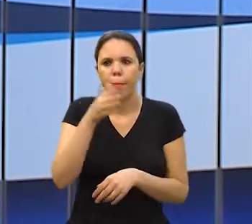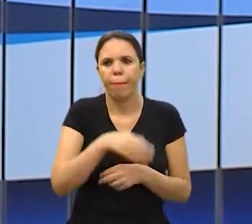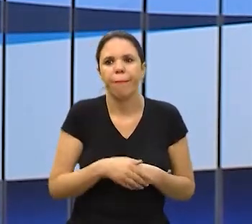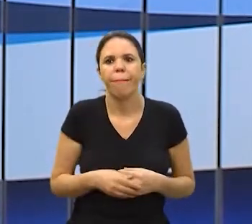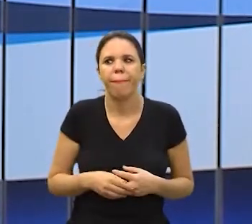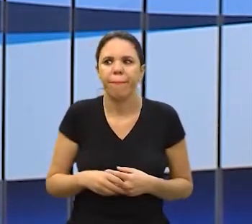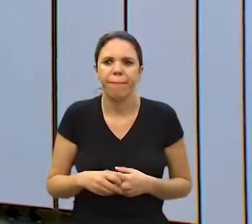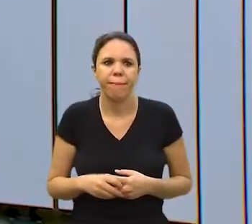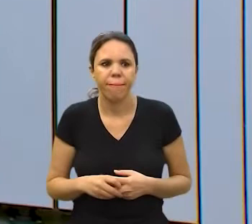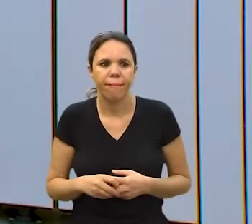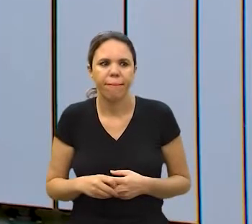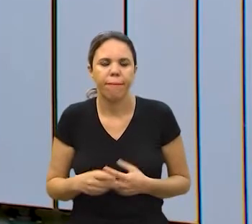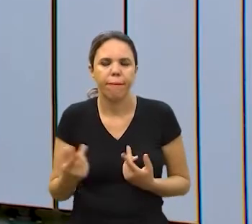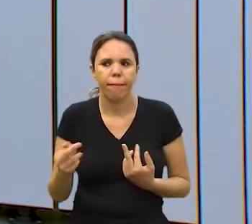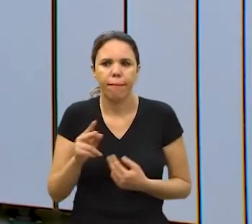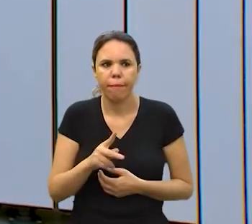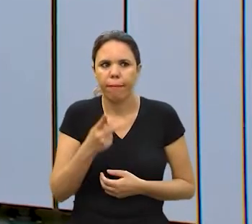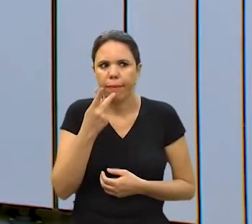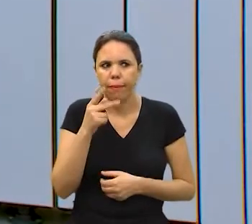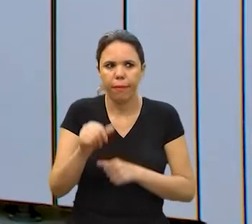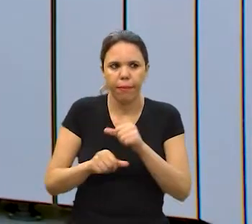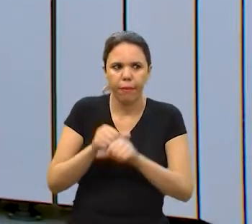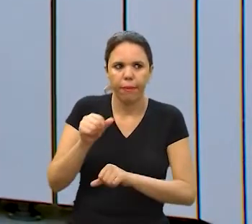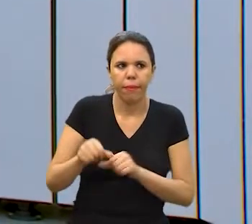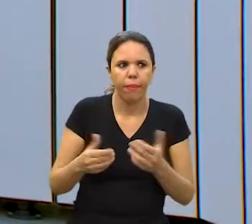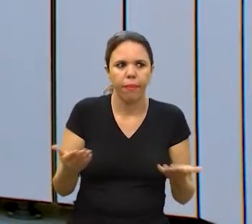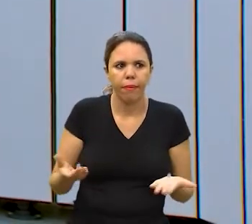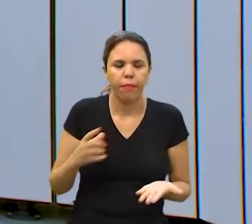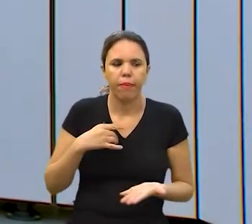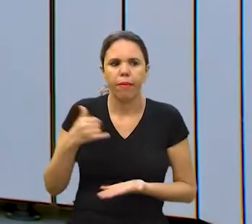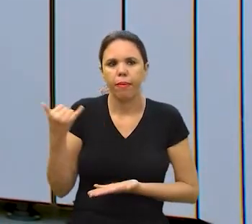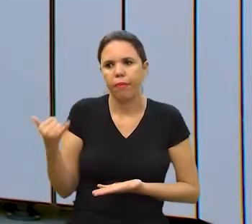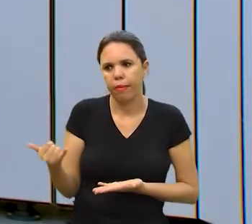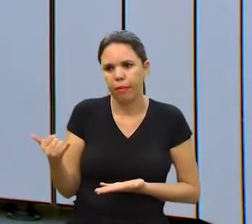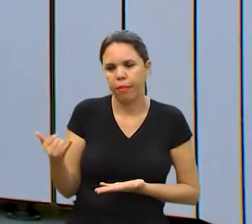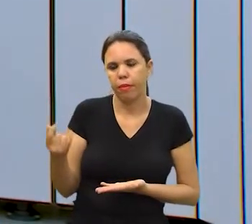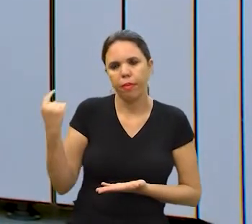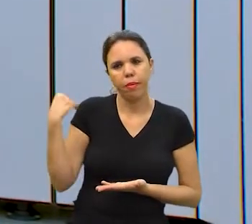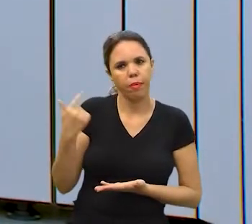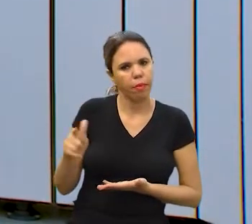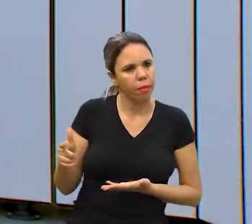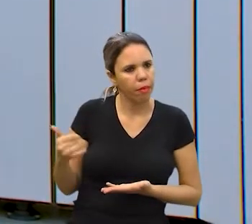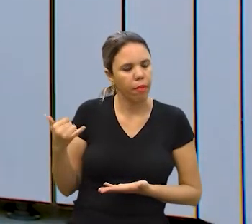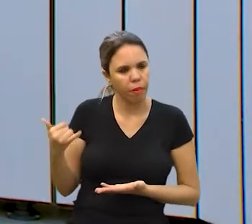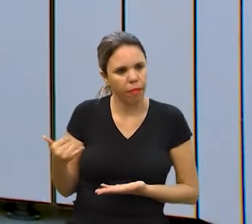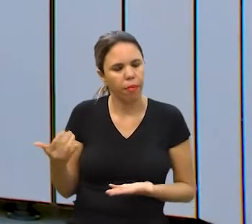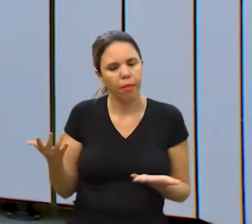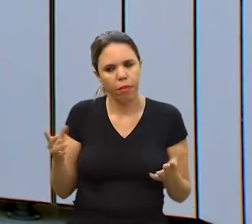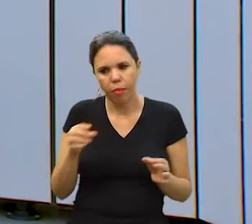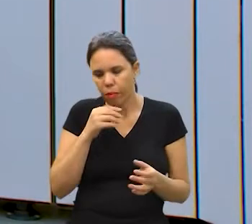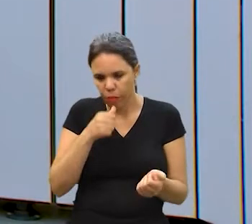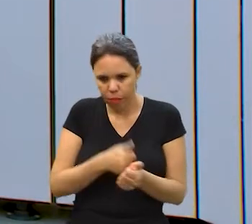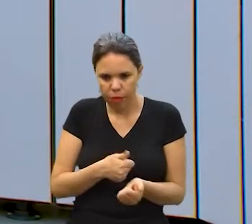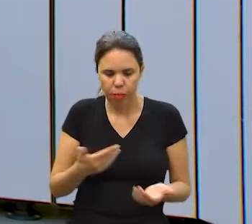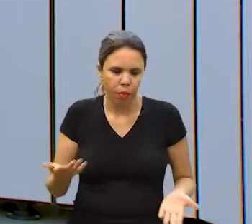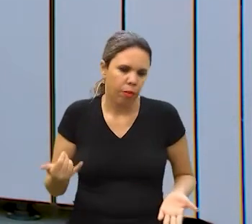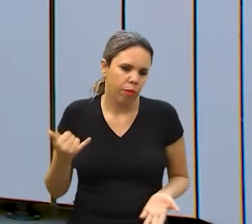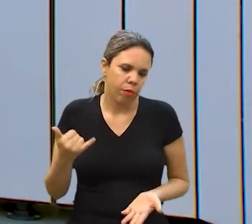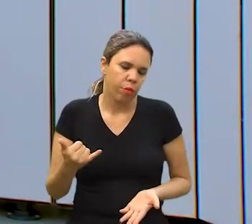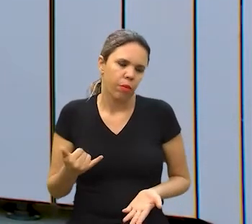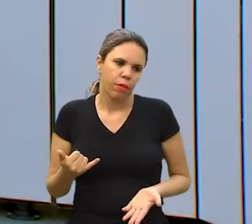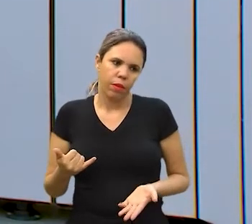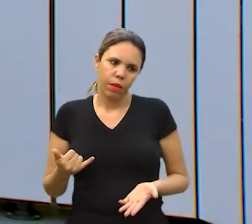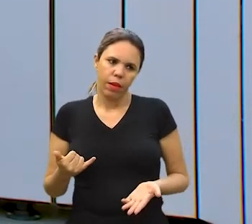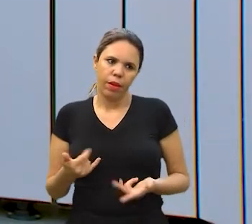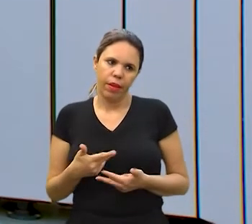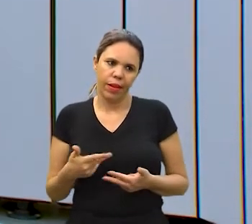diversos locais? Como o professor falou, mudou muito, né? Hoje você tem um celular, antigamente você não tinha, então você está muito perto.